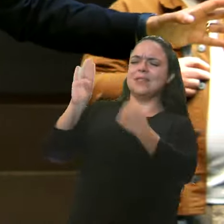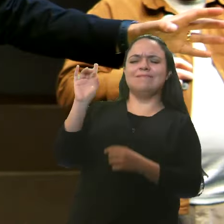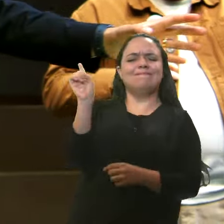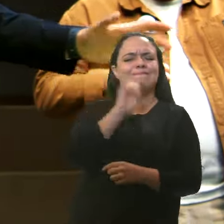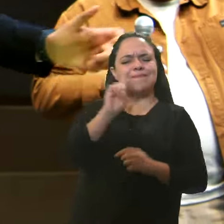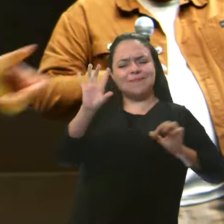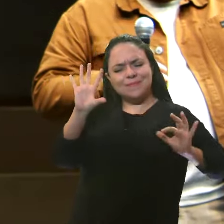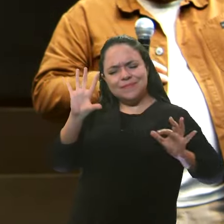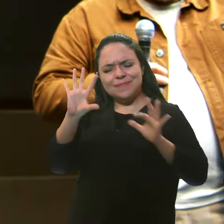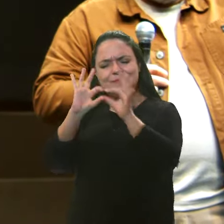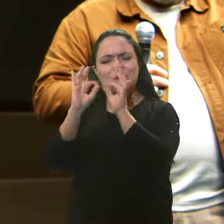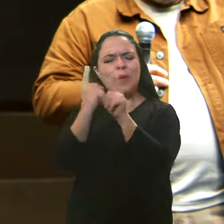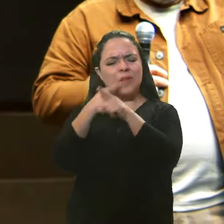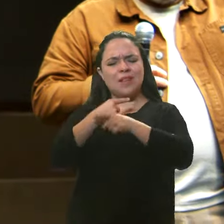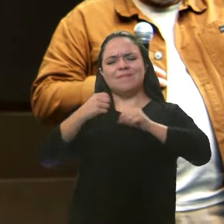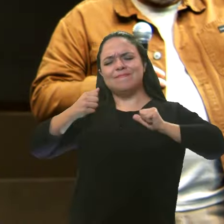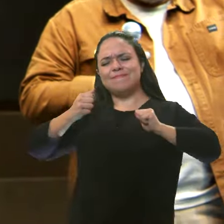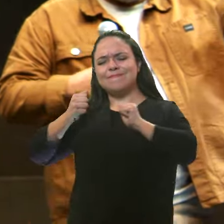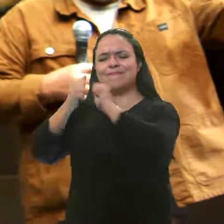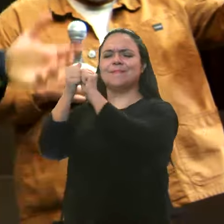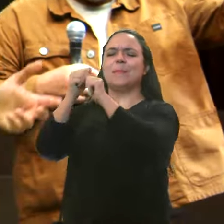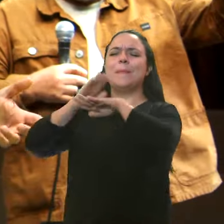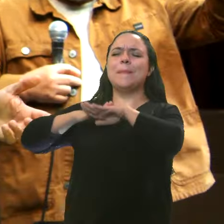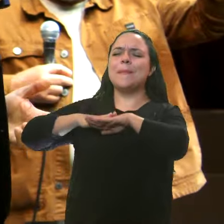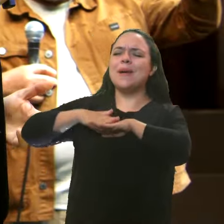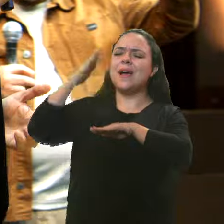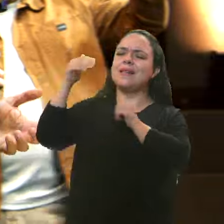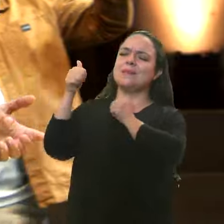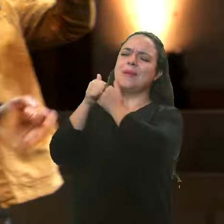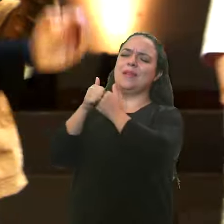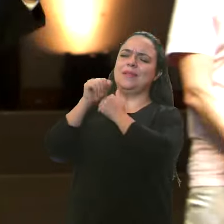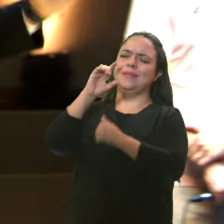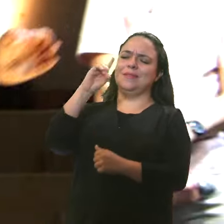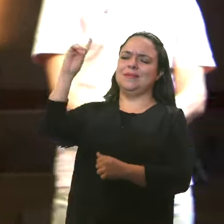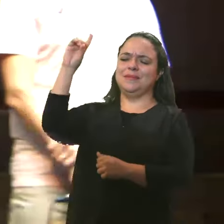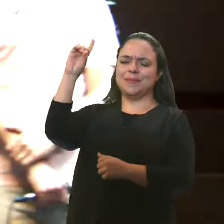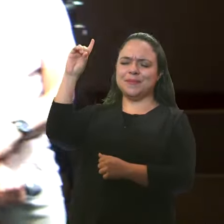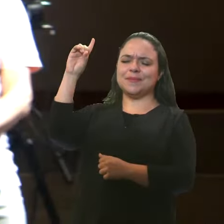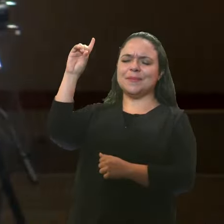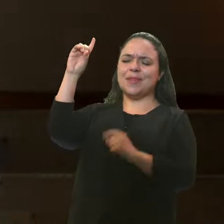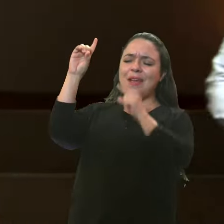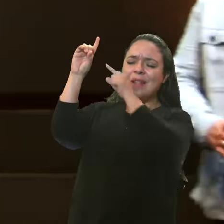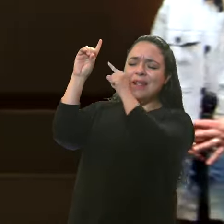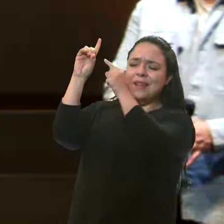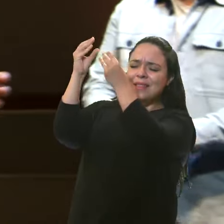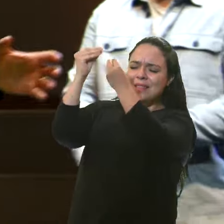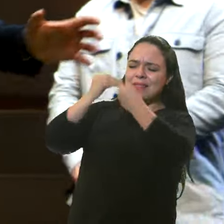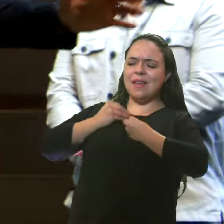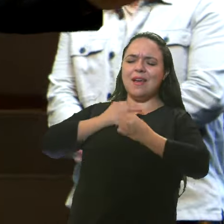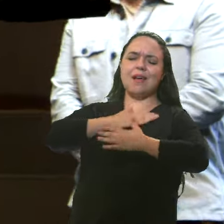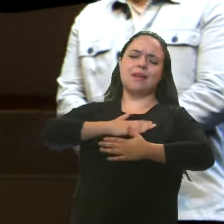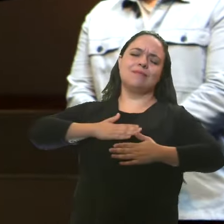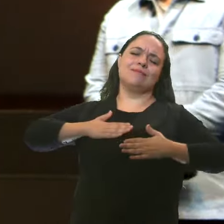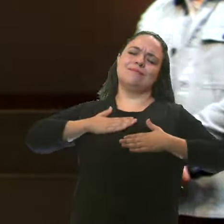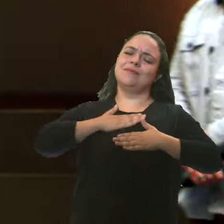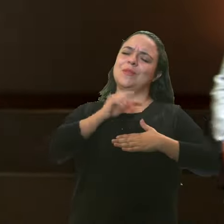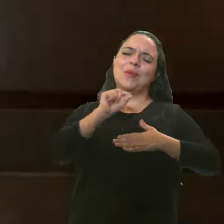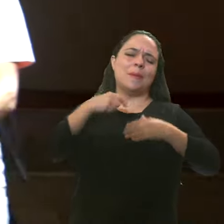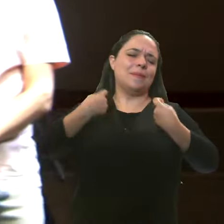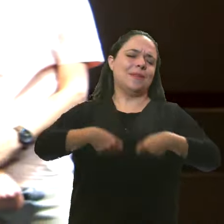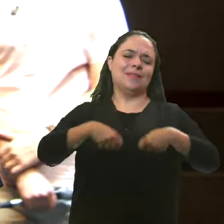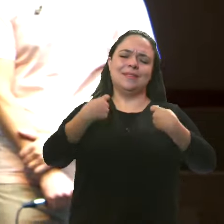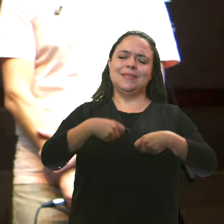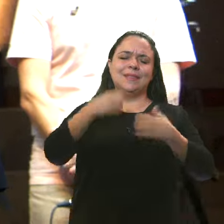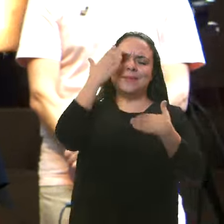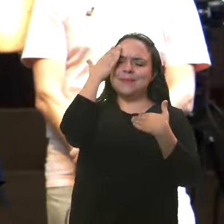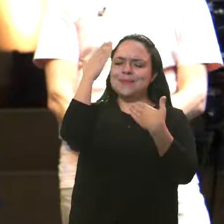pelo contrário, que nós possamos chegar mais perto, Pai, e ali encontrar o que precisamos. Nós colocamos a vida dos